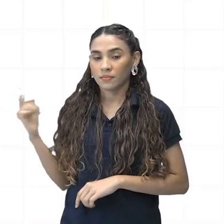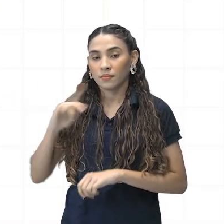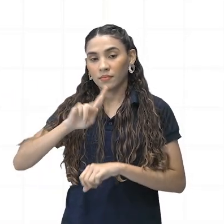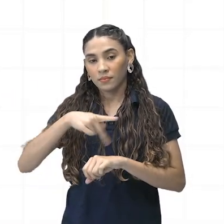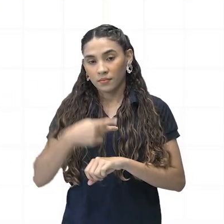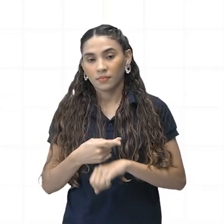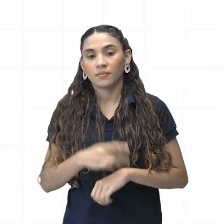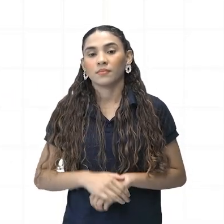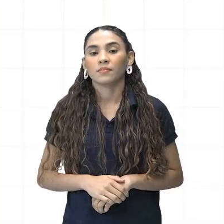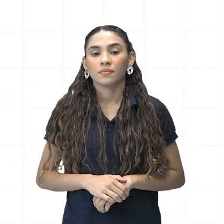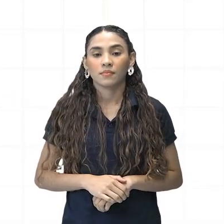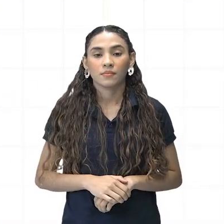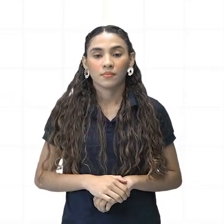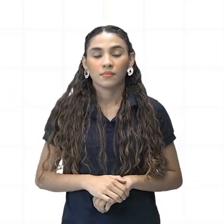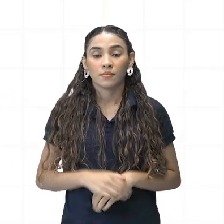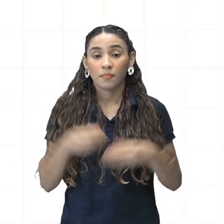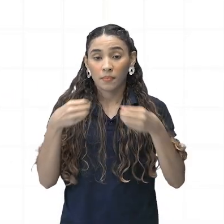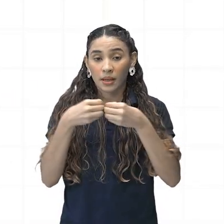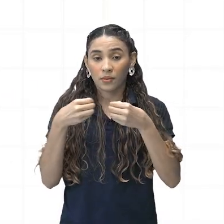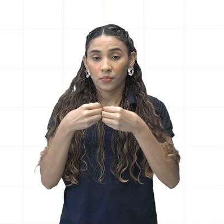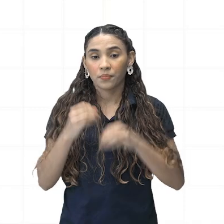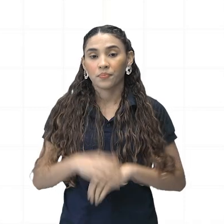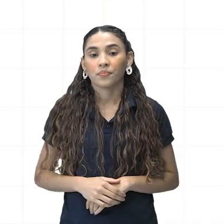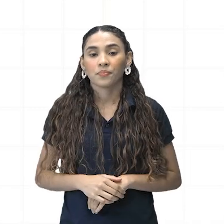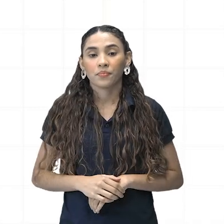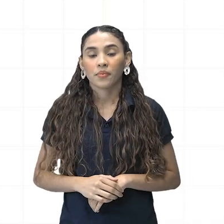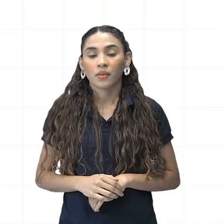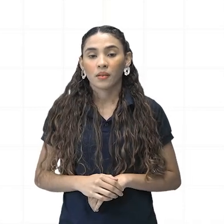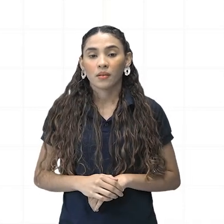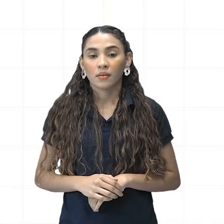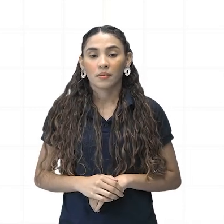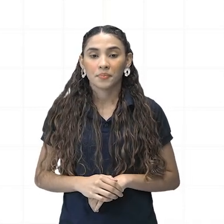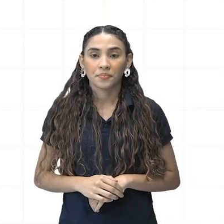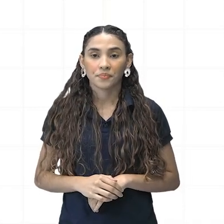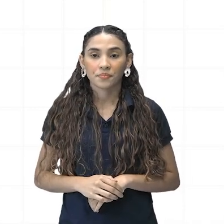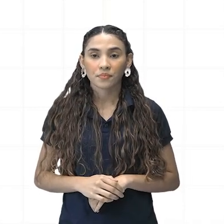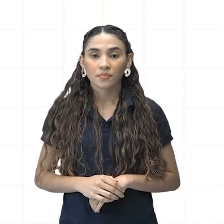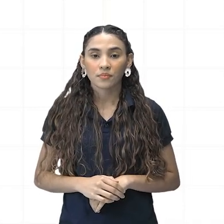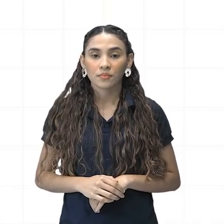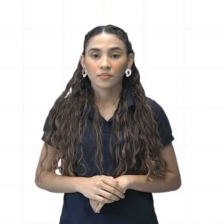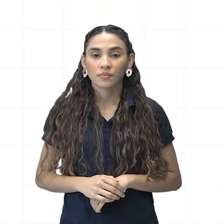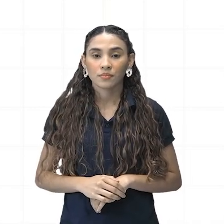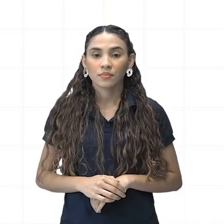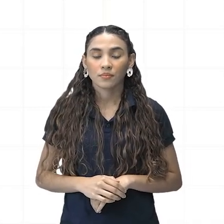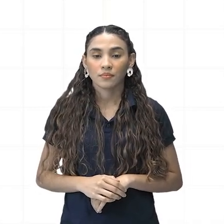Depois, do ladinho, o